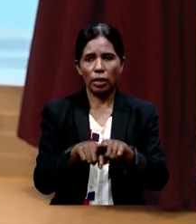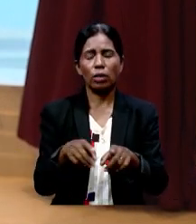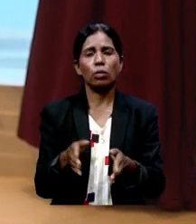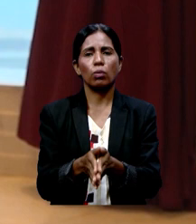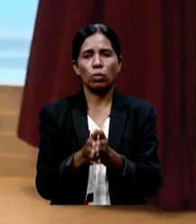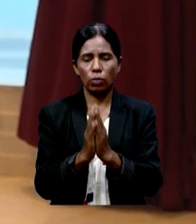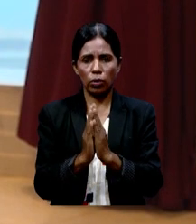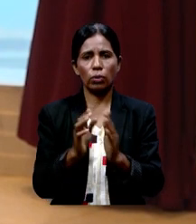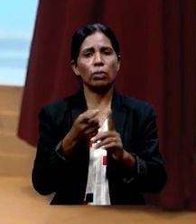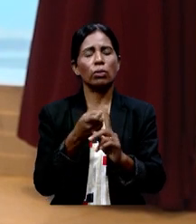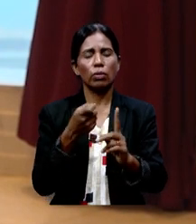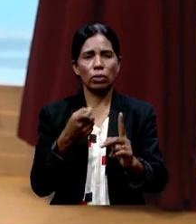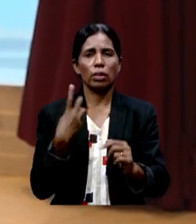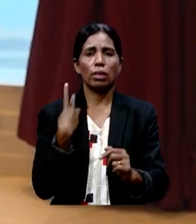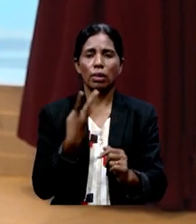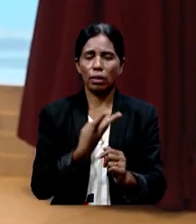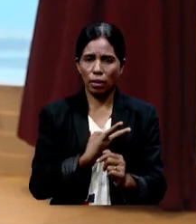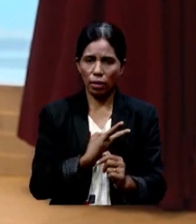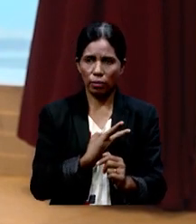e tenia